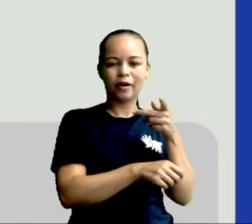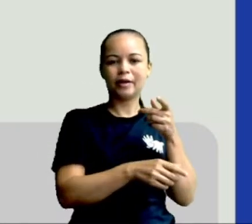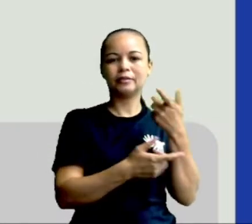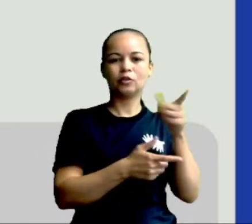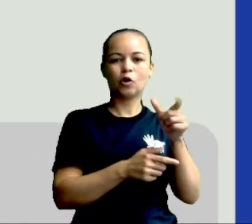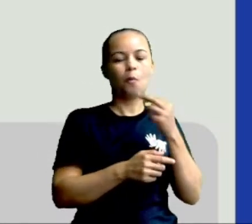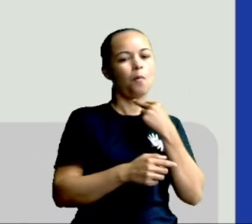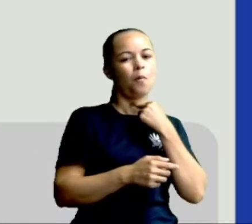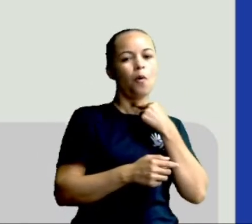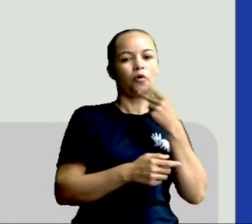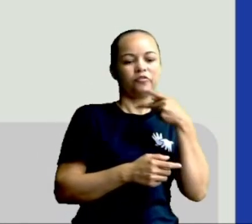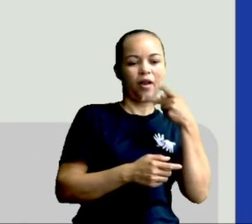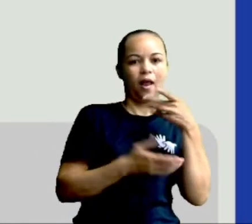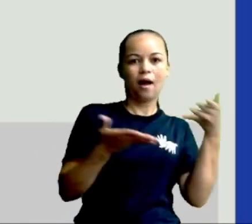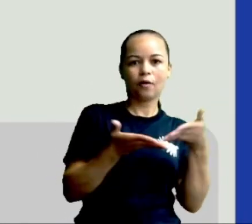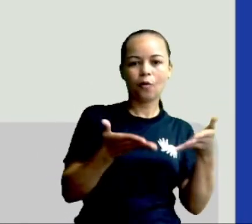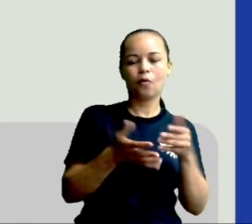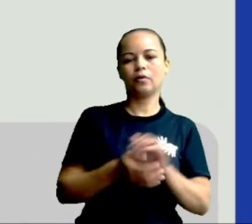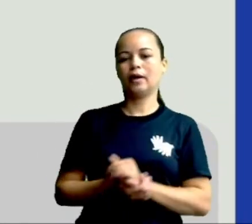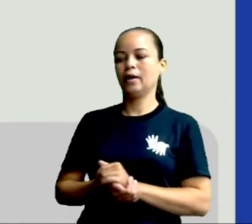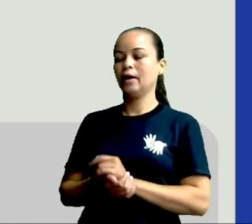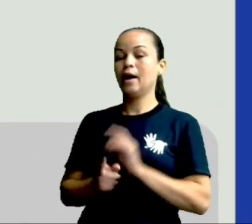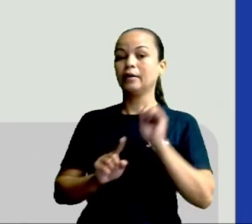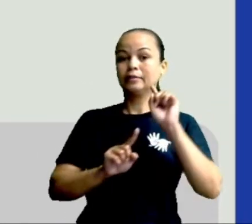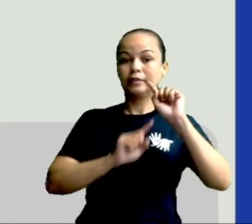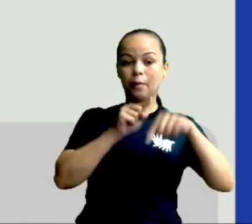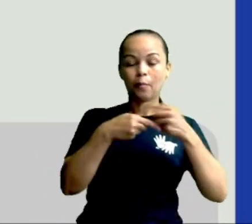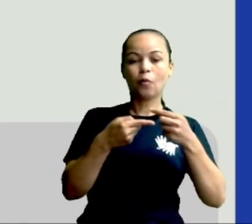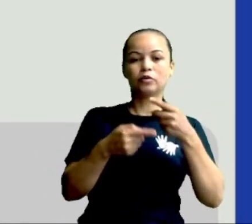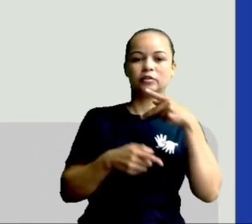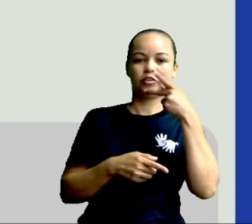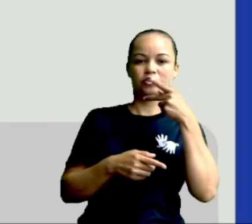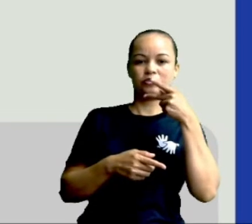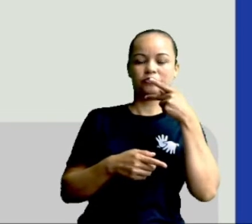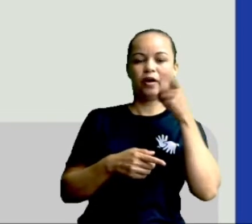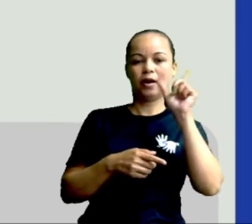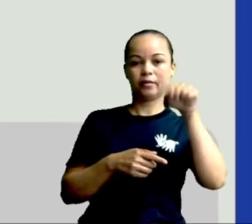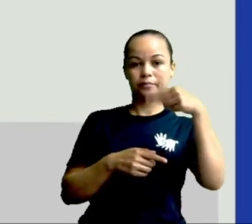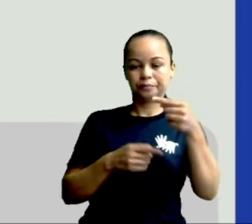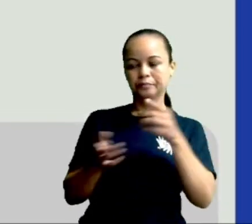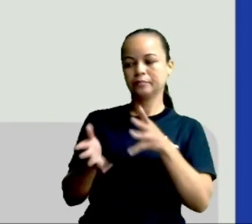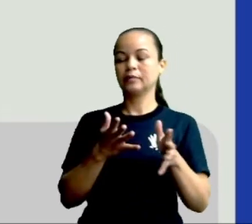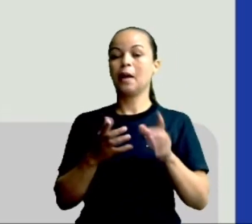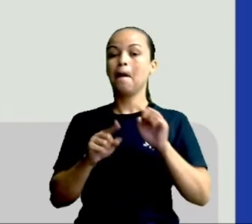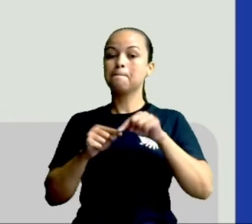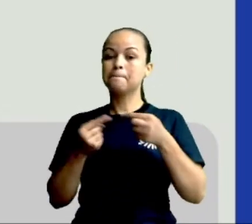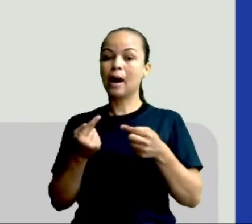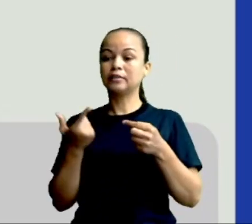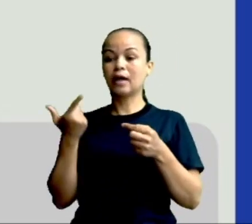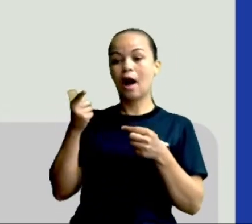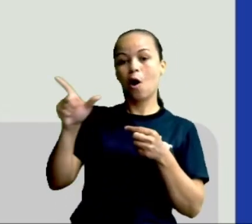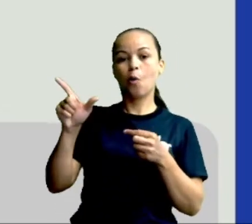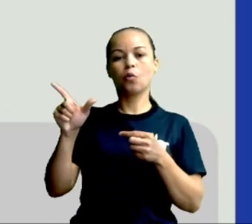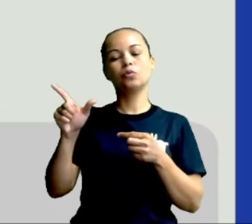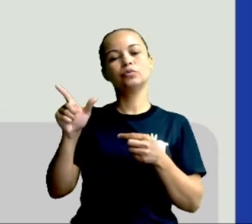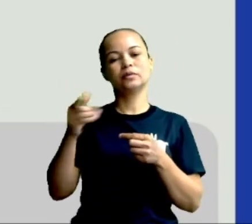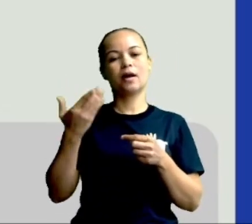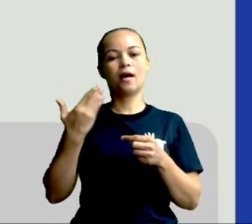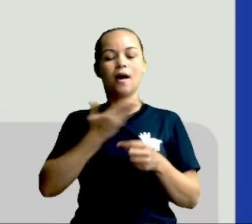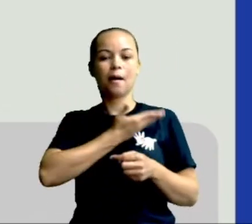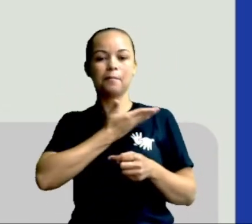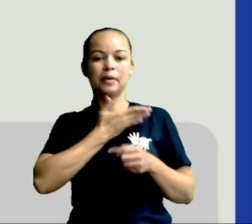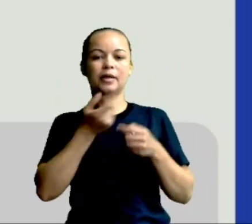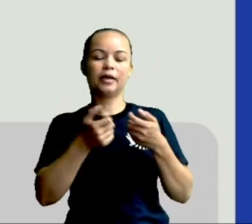trampo. Ou então ela diz, depois a gente se fala. Mas a outra amiga, ela sempre vai ter o objetivo de continuar a conversa,